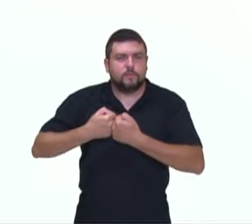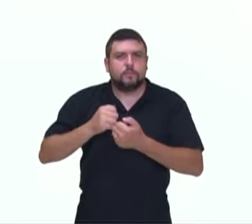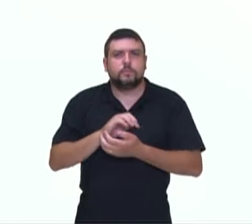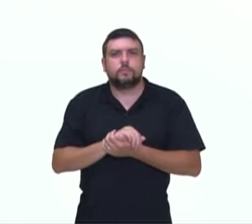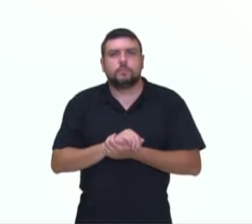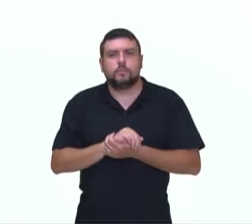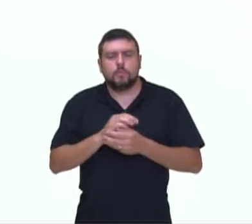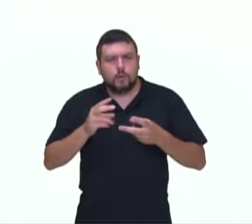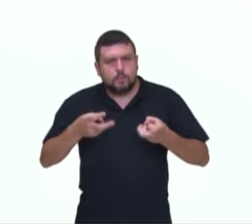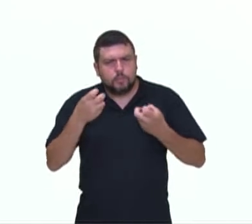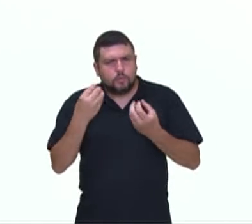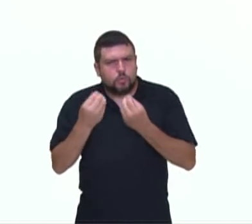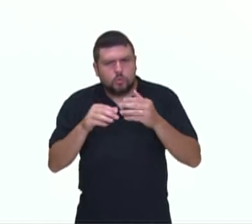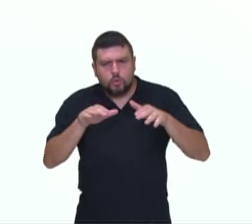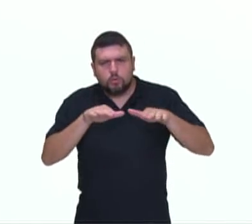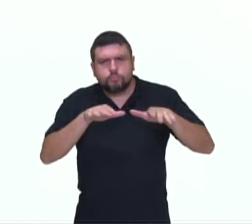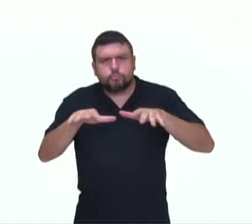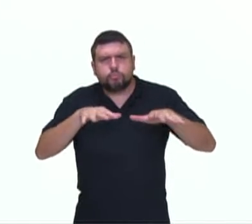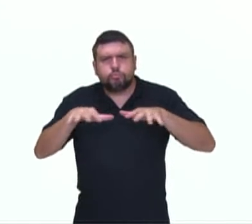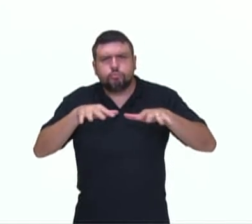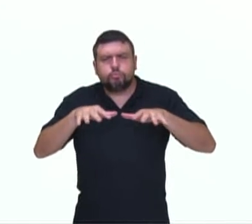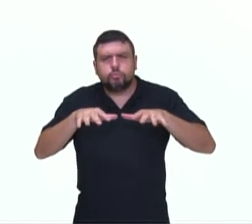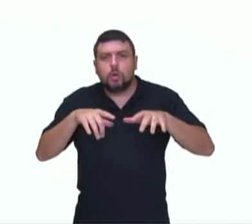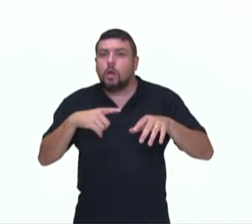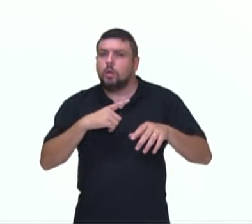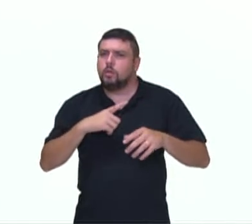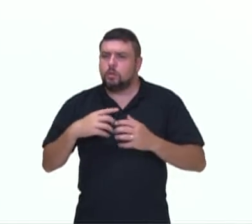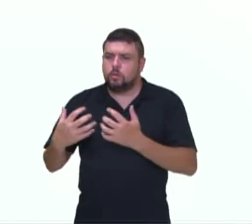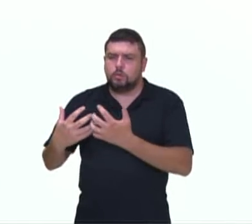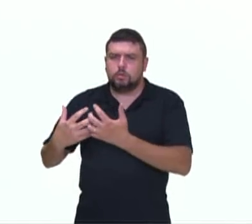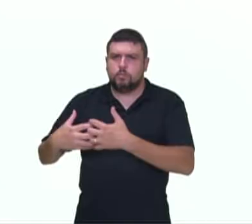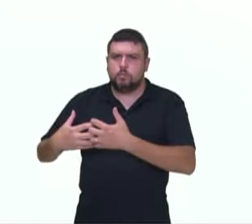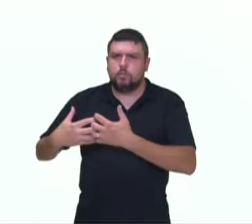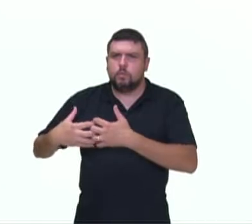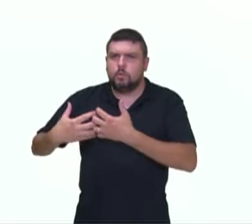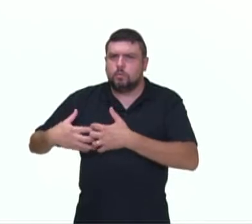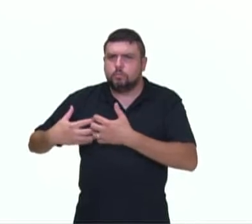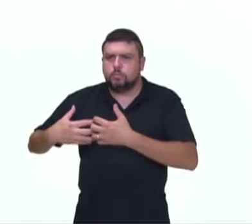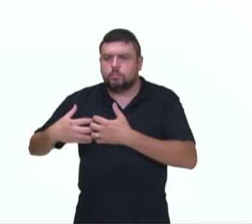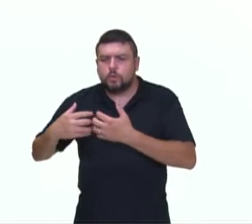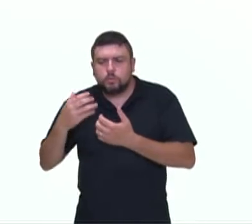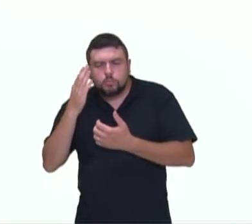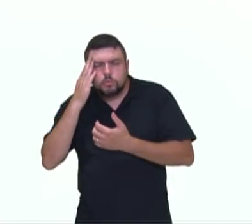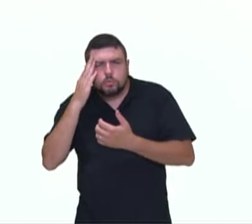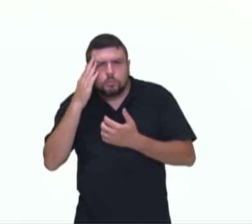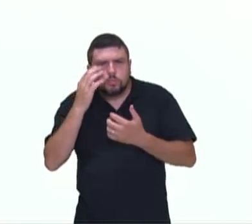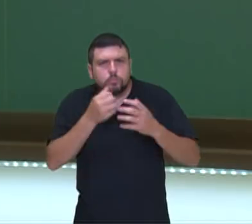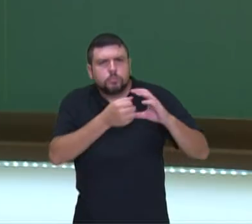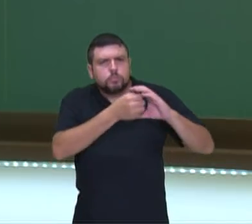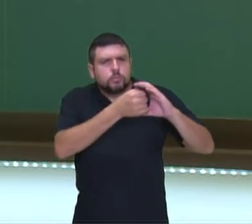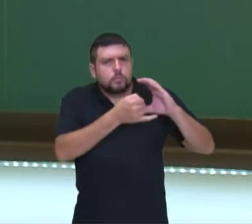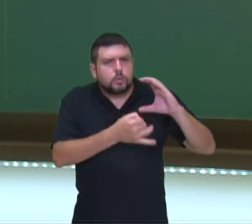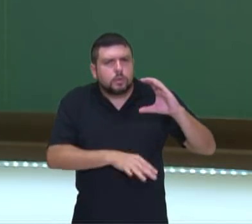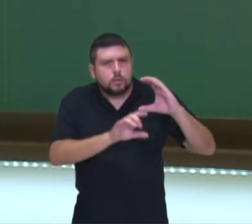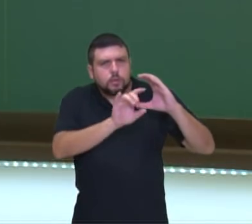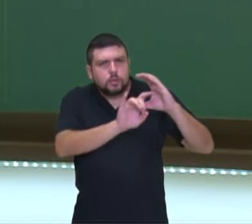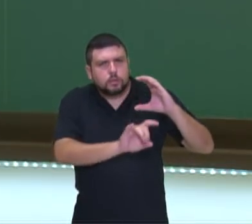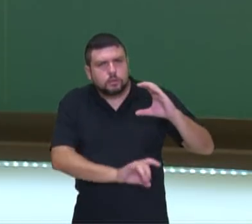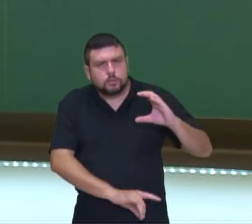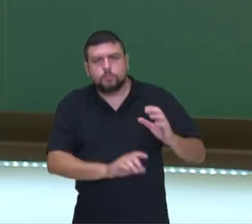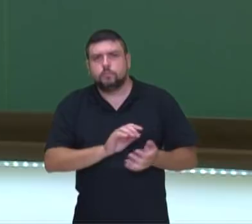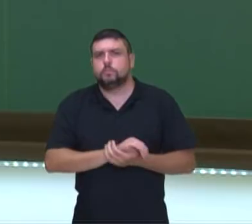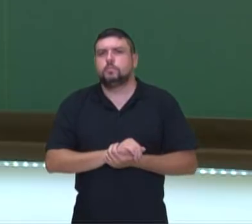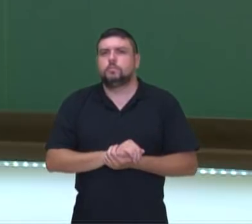ondas sísmicas e contam com a ajuda de aparelhos para definir as características de cada camada. Então, quando esse